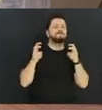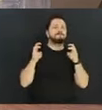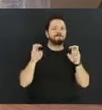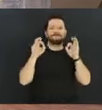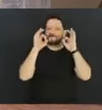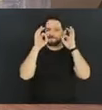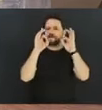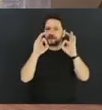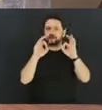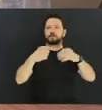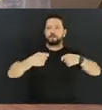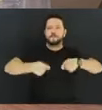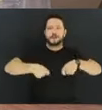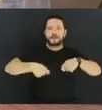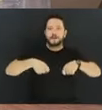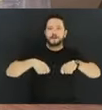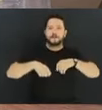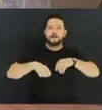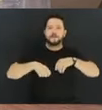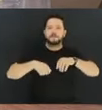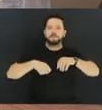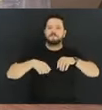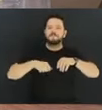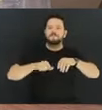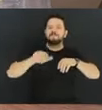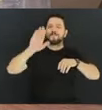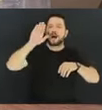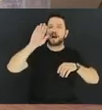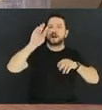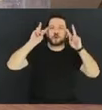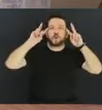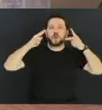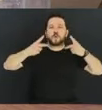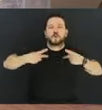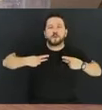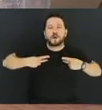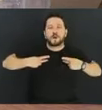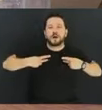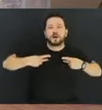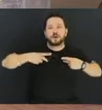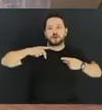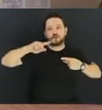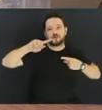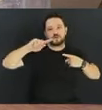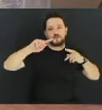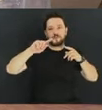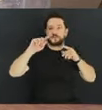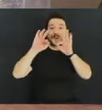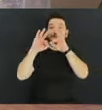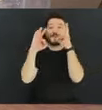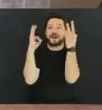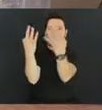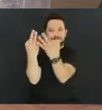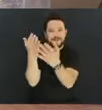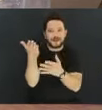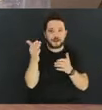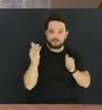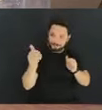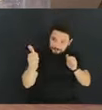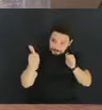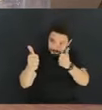mais humano, um atendimento mais próximo dessas pessoas e dessas famílias que necessitam essa